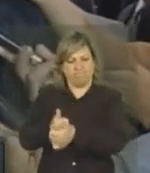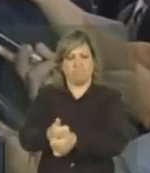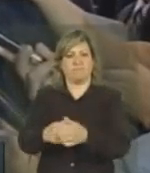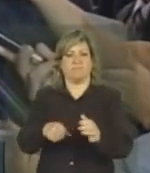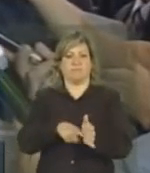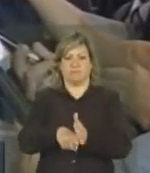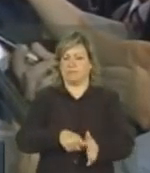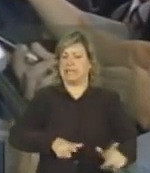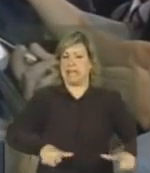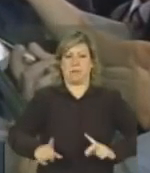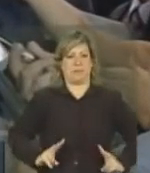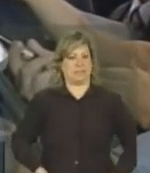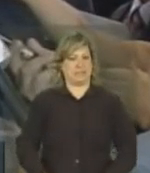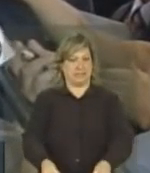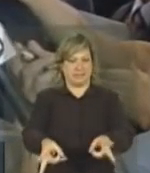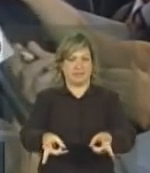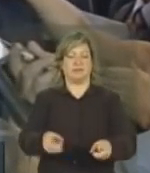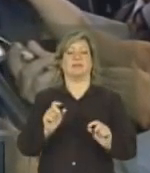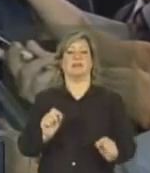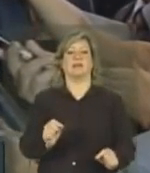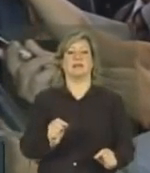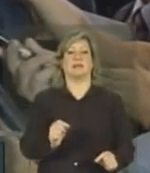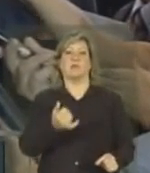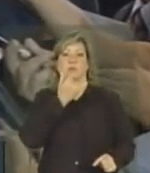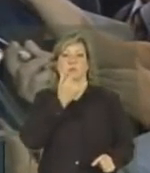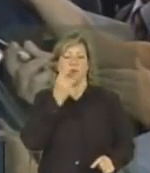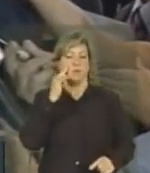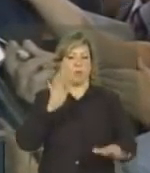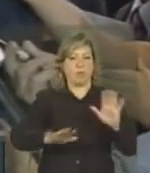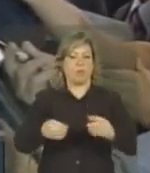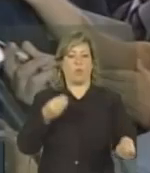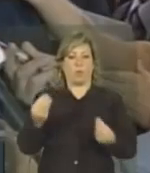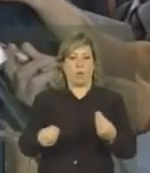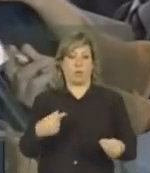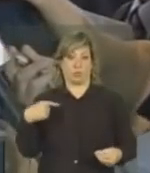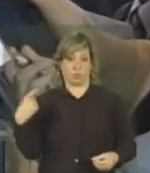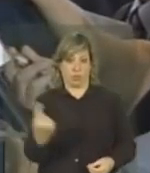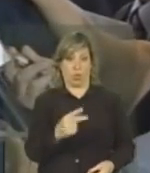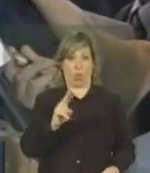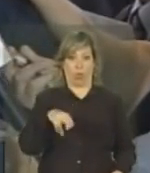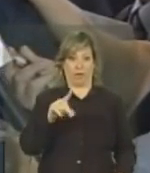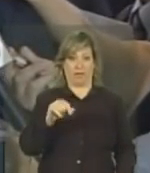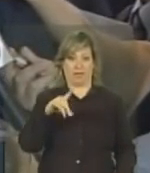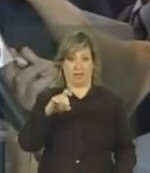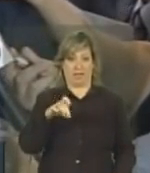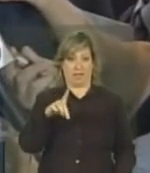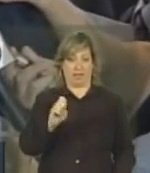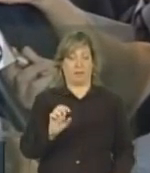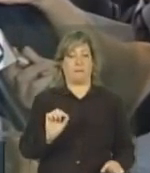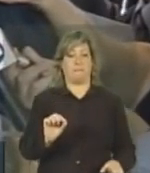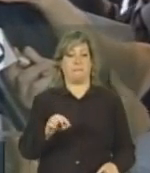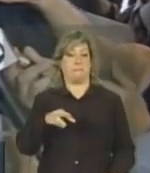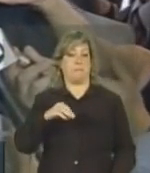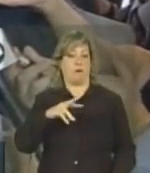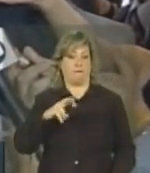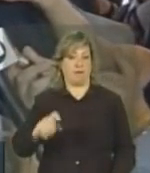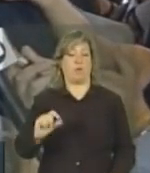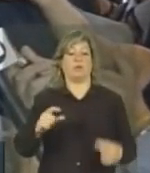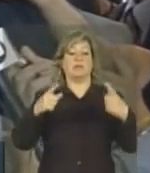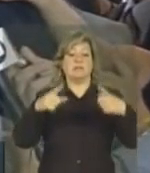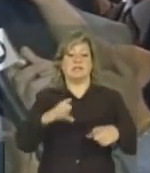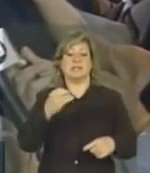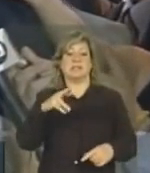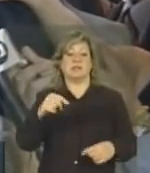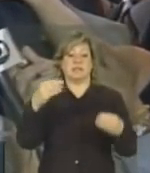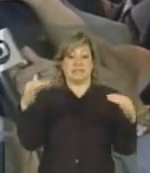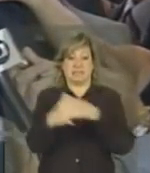trabalho permanente que prevê exatamente essa possibilidade. Daí o porquê, unidades móveis e centros para os quais serão na